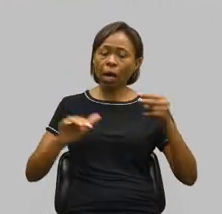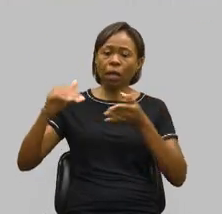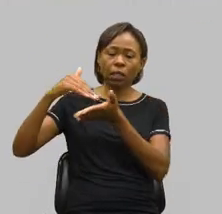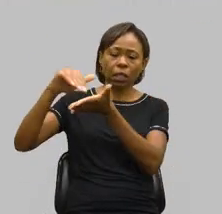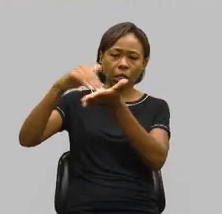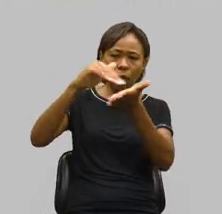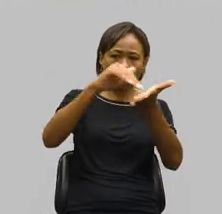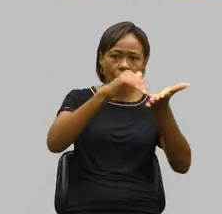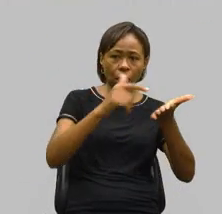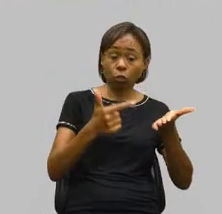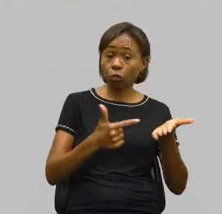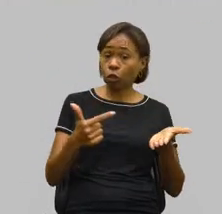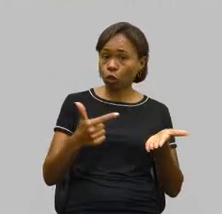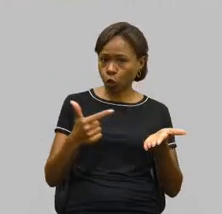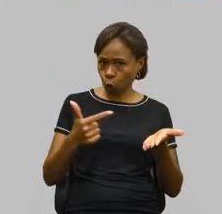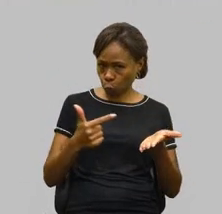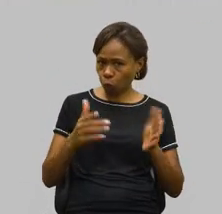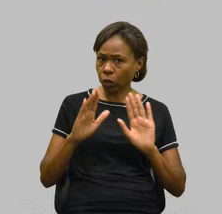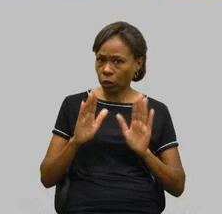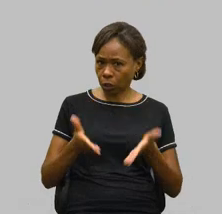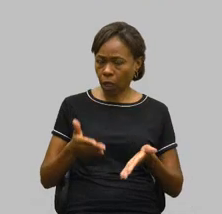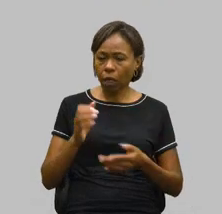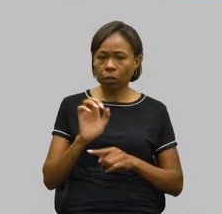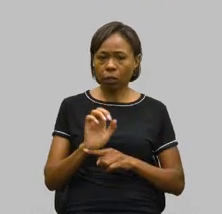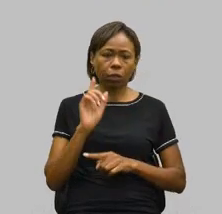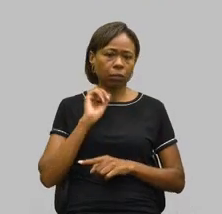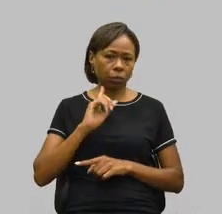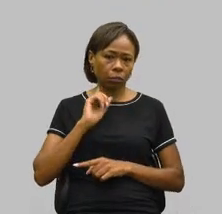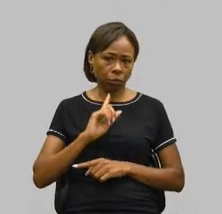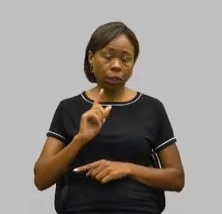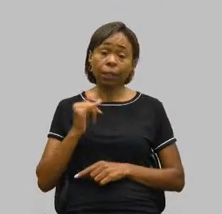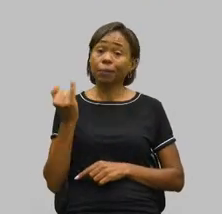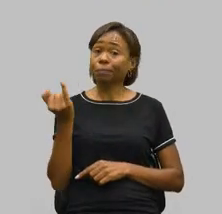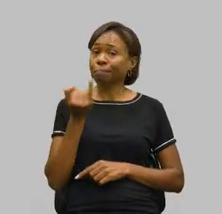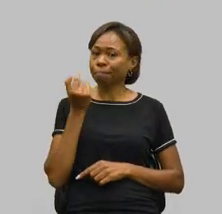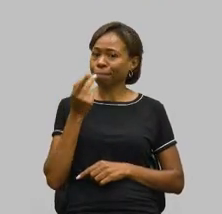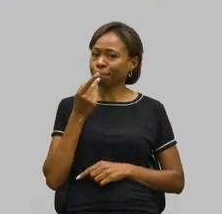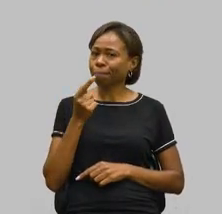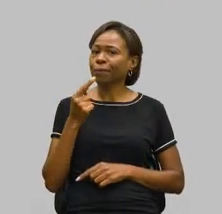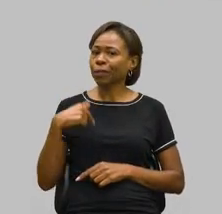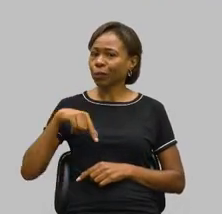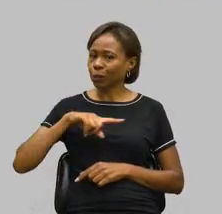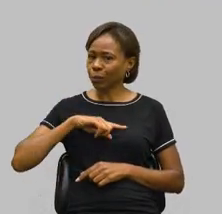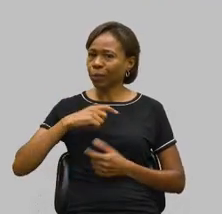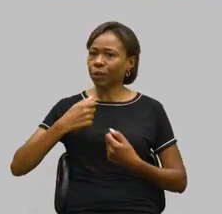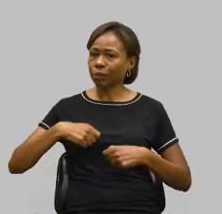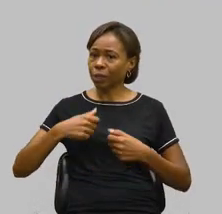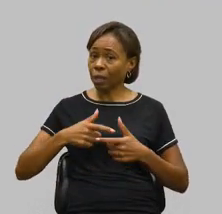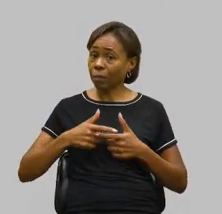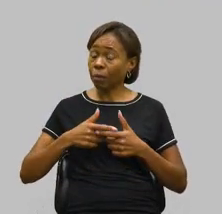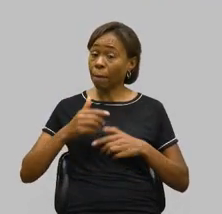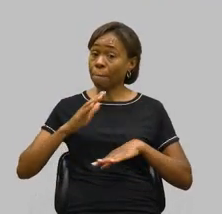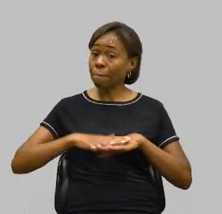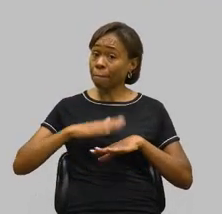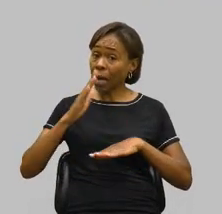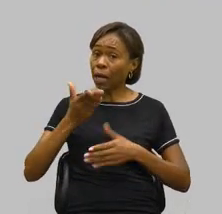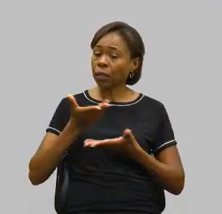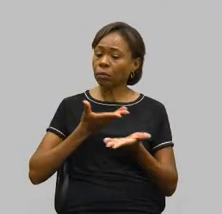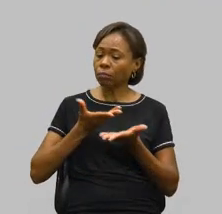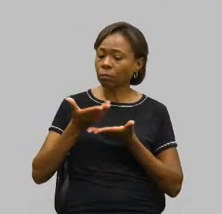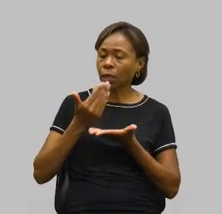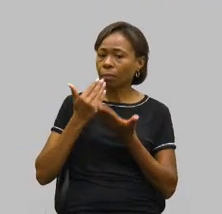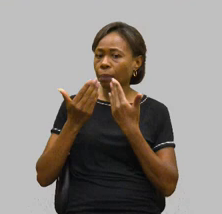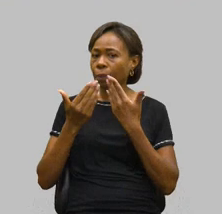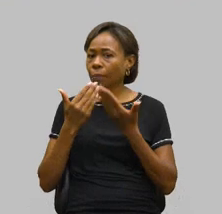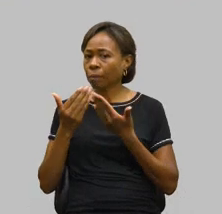espalhadas aqui com abrangência em todo o estado de Minas Gerais também é importante dizer que precisamos de ampliar o diálogo entre as regionais que está sempre à